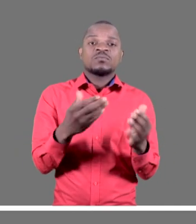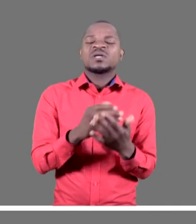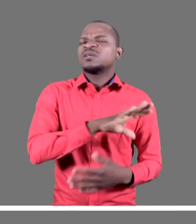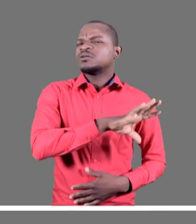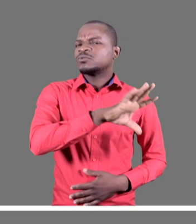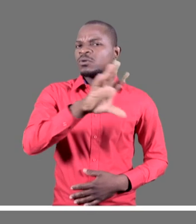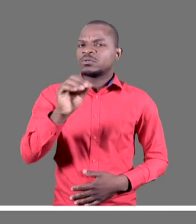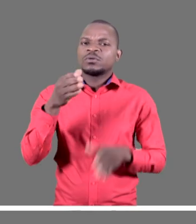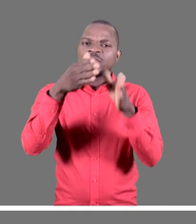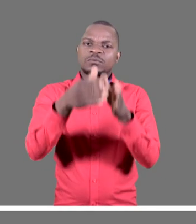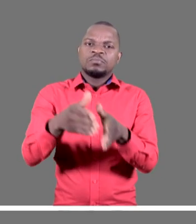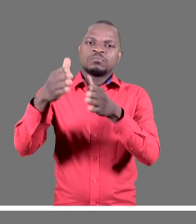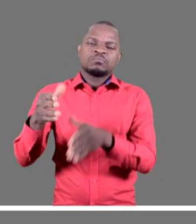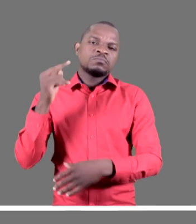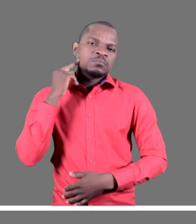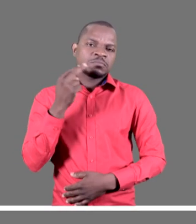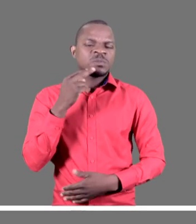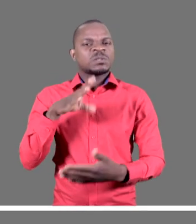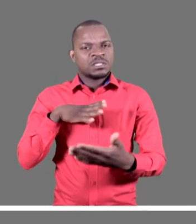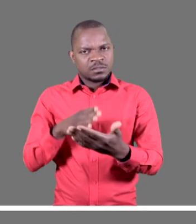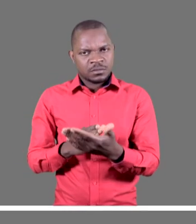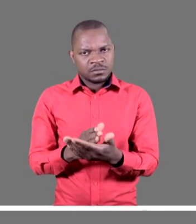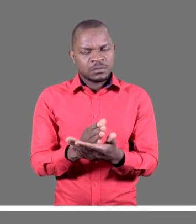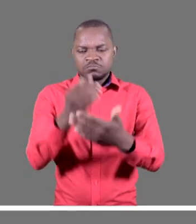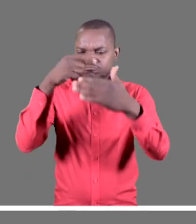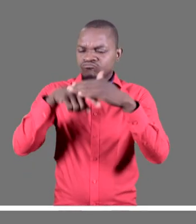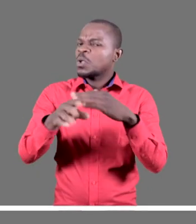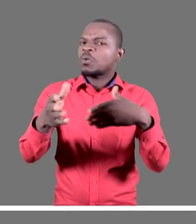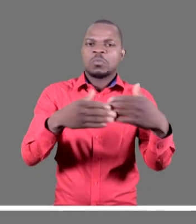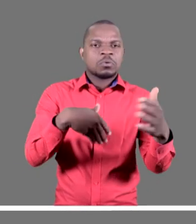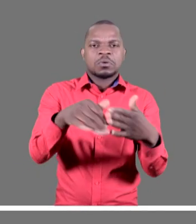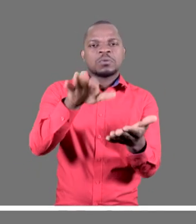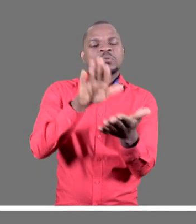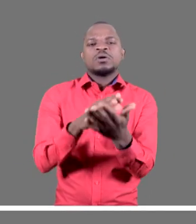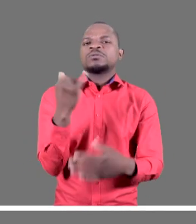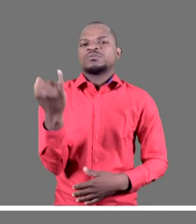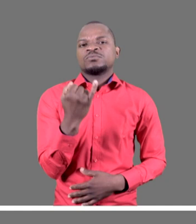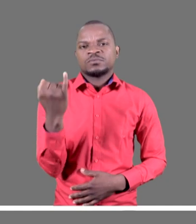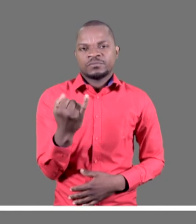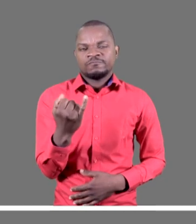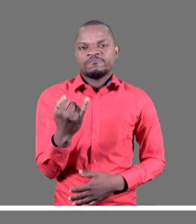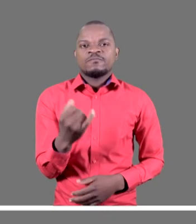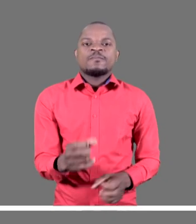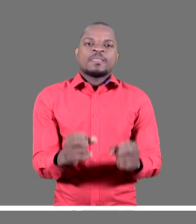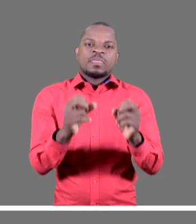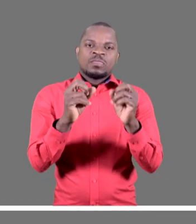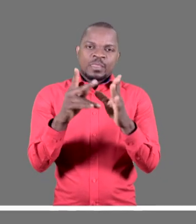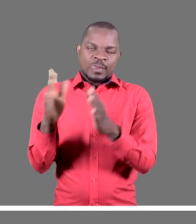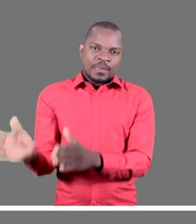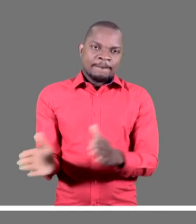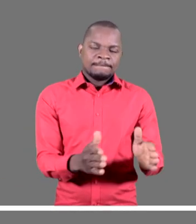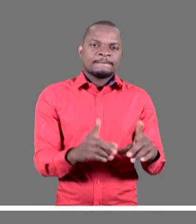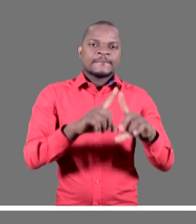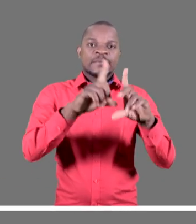todos os surdos tenham o direito de buscar os seus serviços, seja qual for, de maneira livre. O acesso à